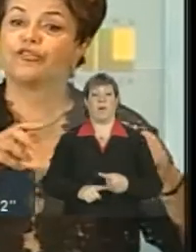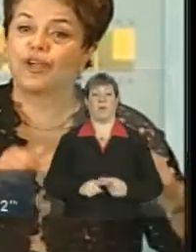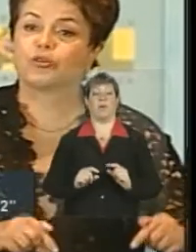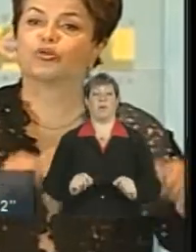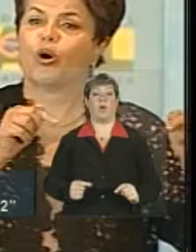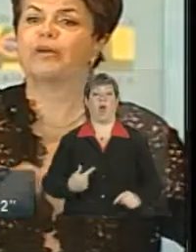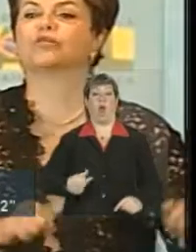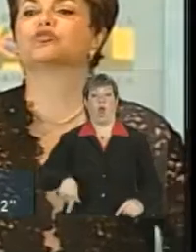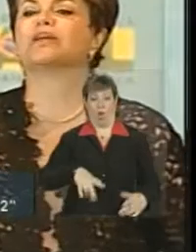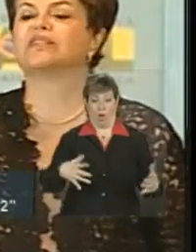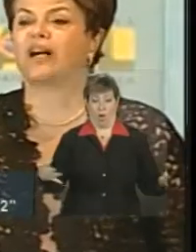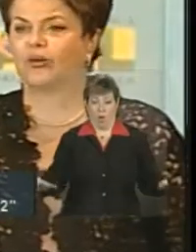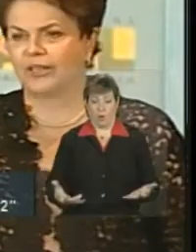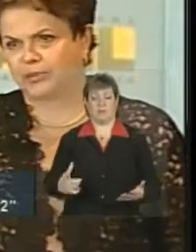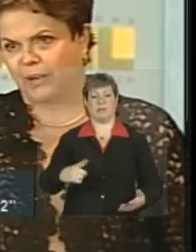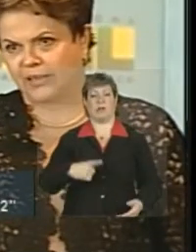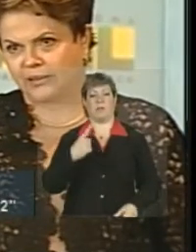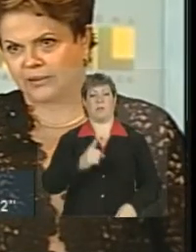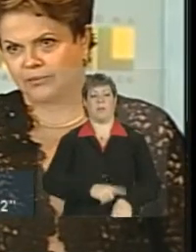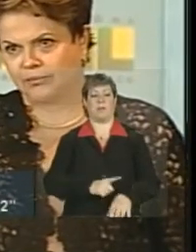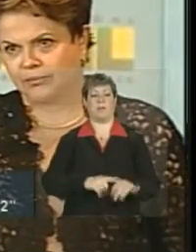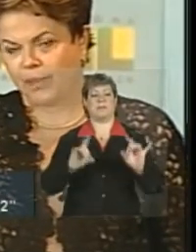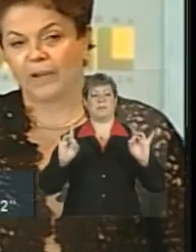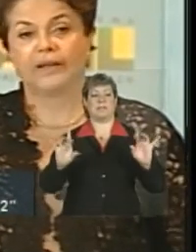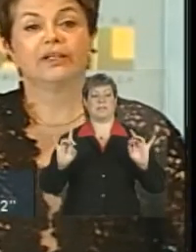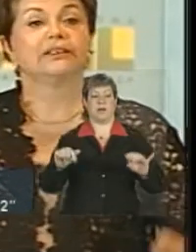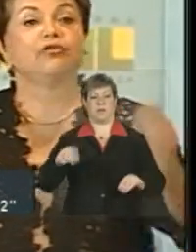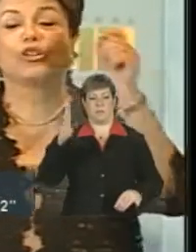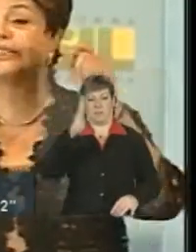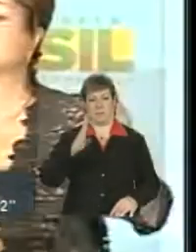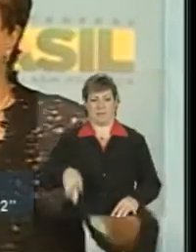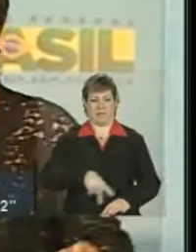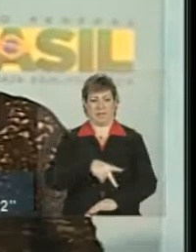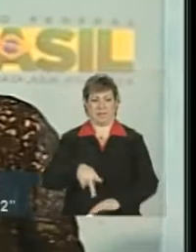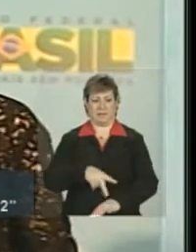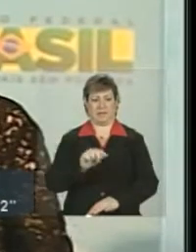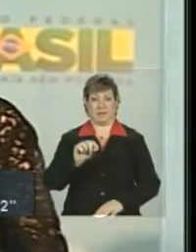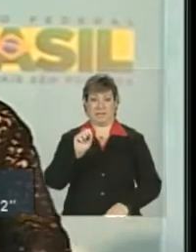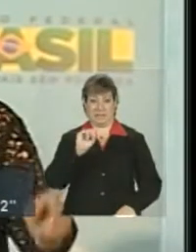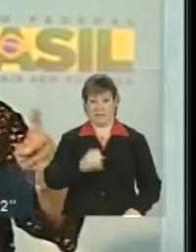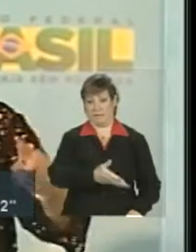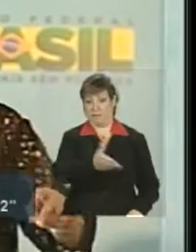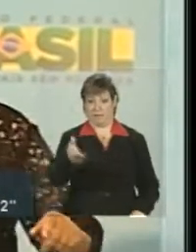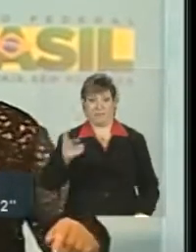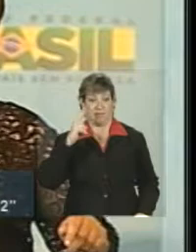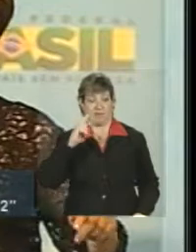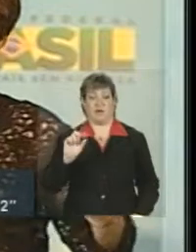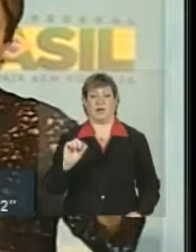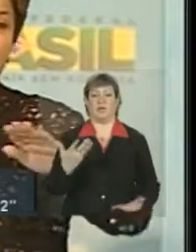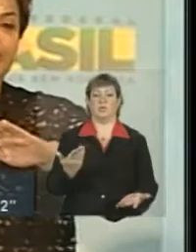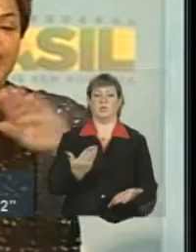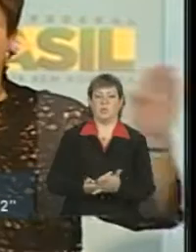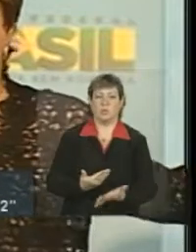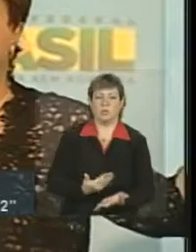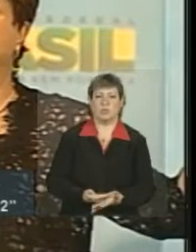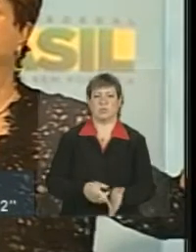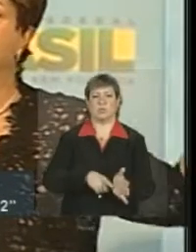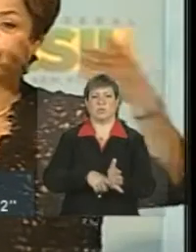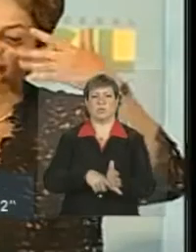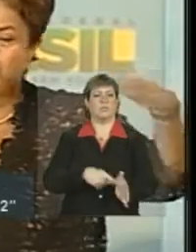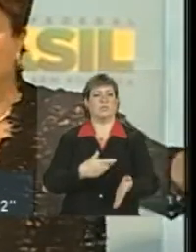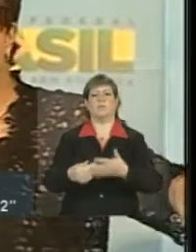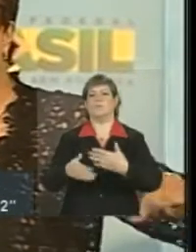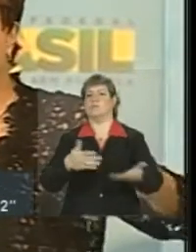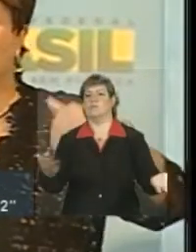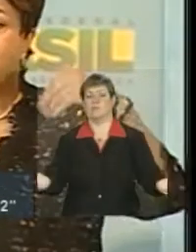hoje vivemos um momento especial nesse país. Se vocês olharem estudos de quem quer que